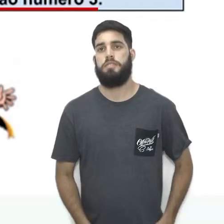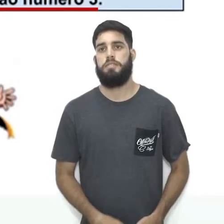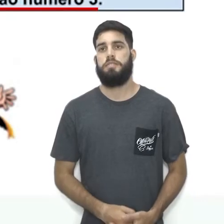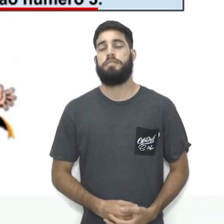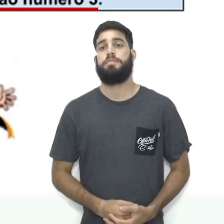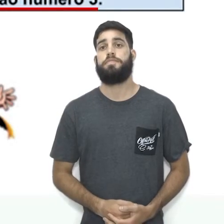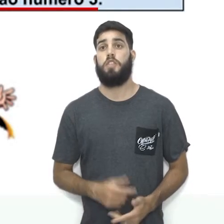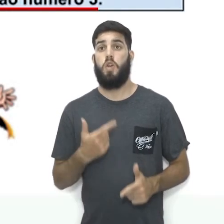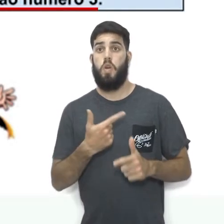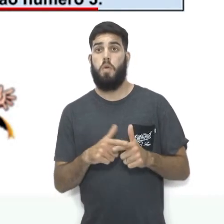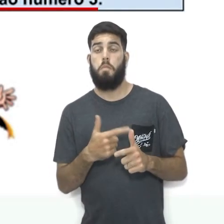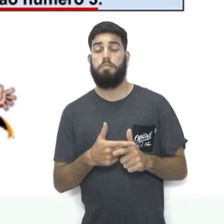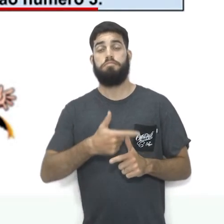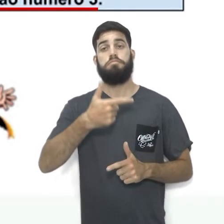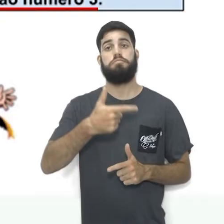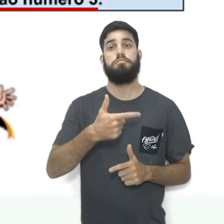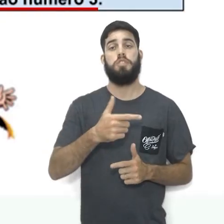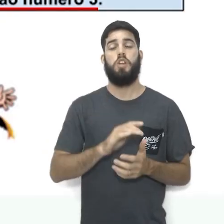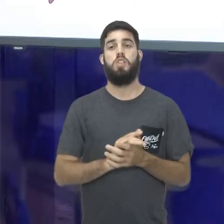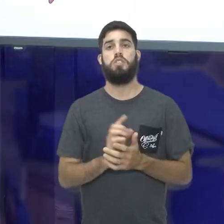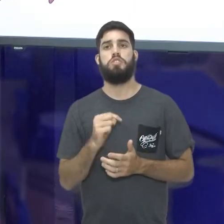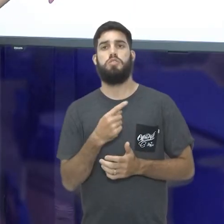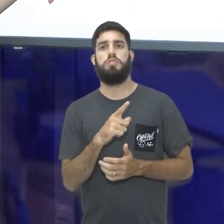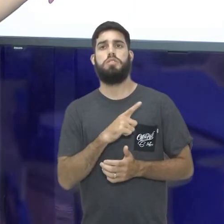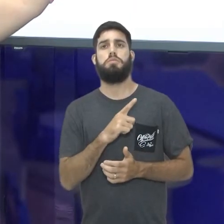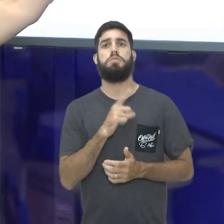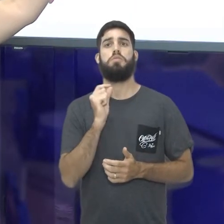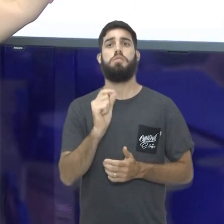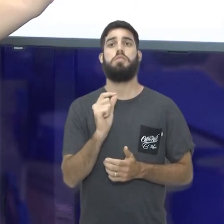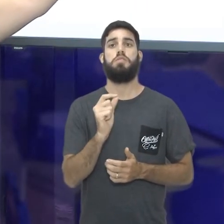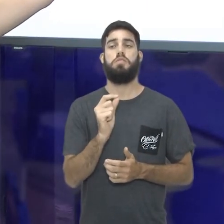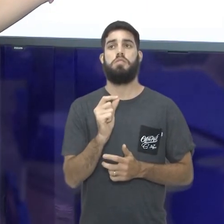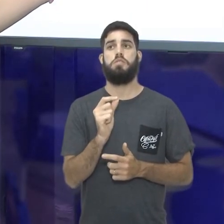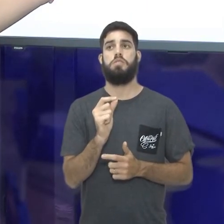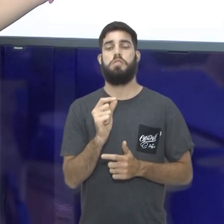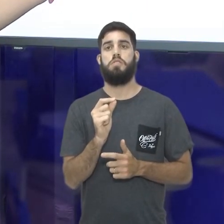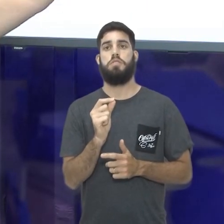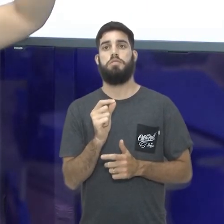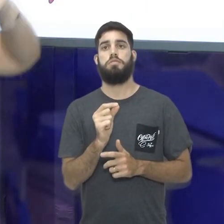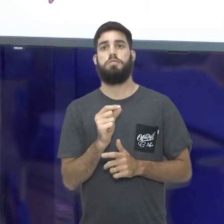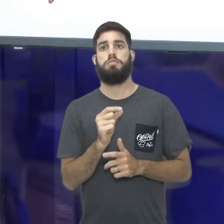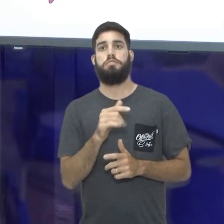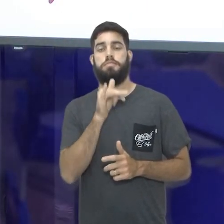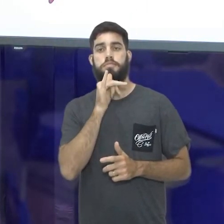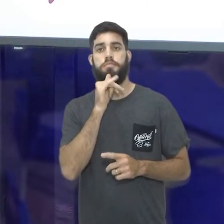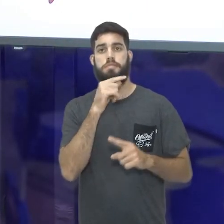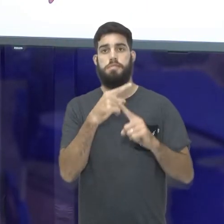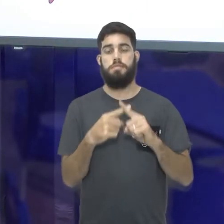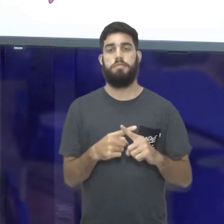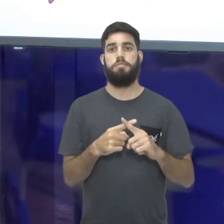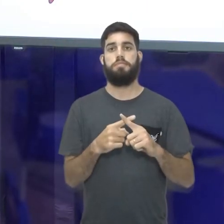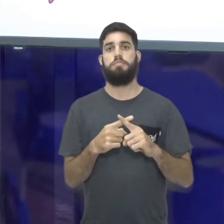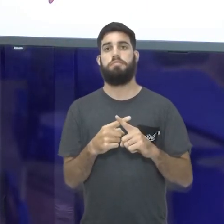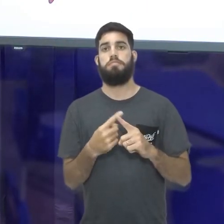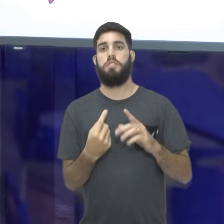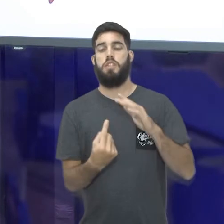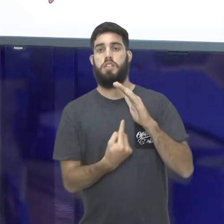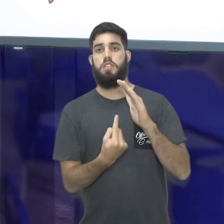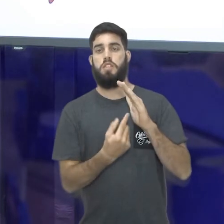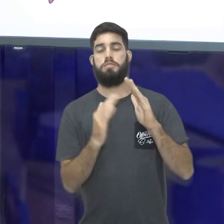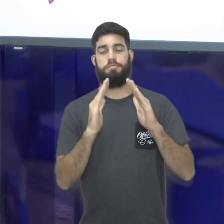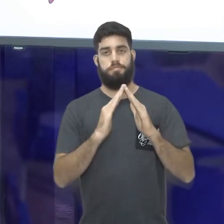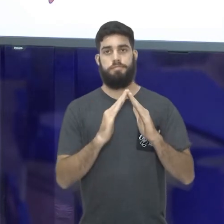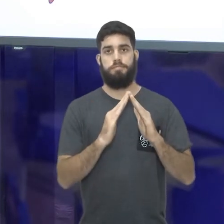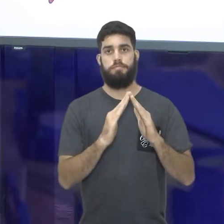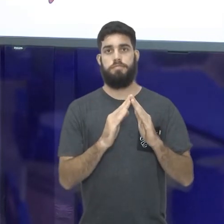Cristina. No problema 2, nós temos o seguinte: o produto entre o número de pacientes em isolamento domiciliar e internados